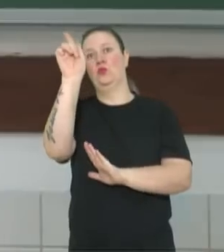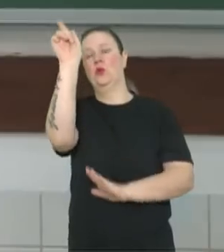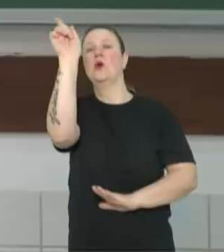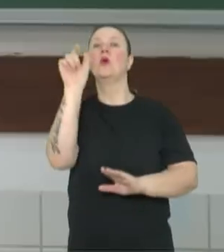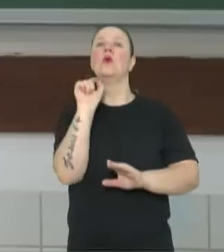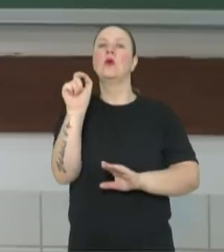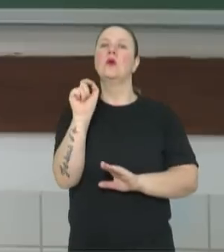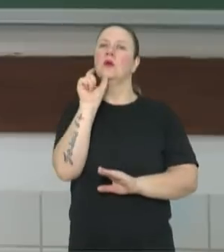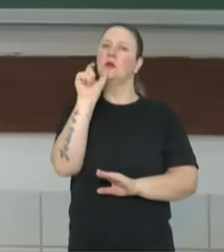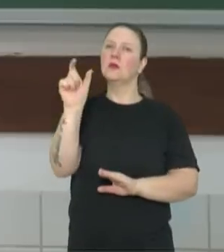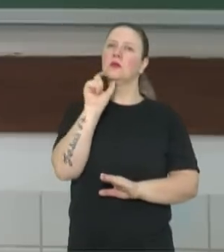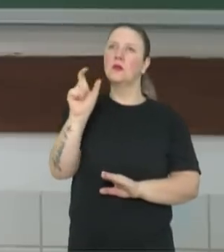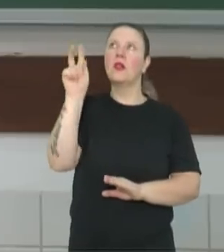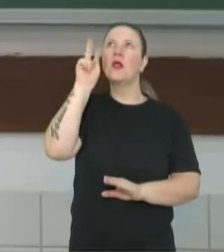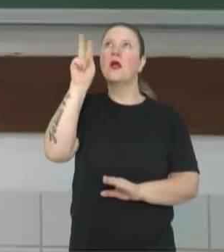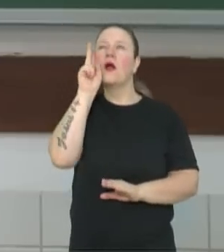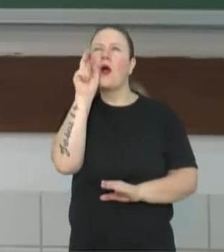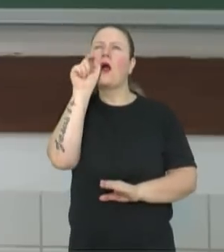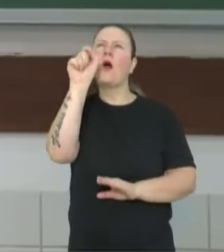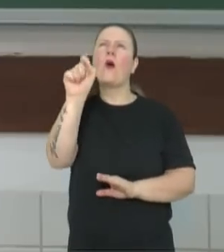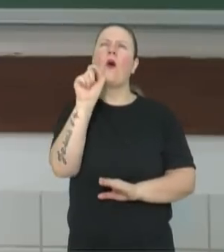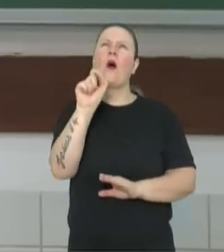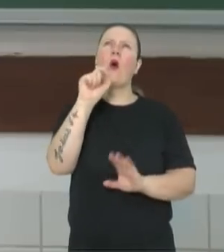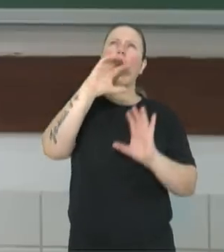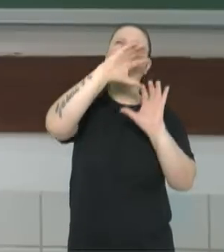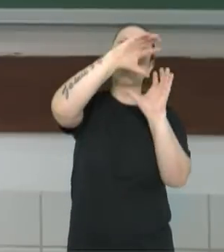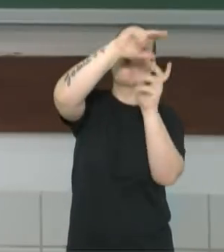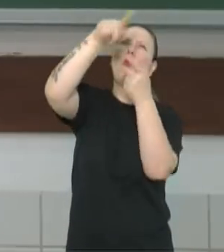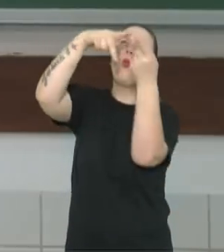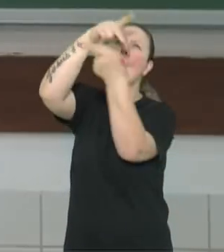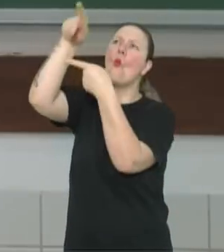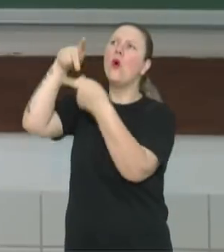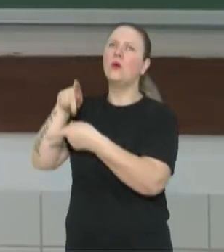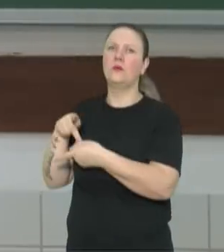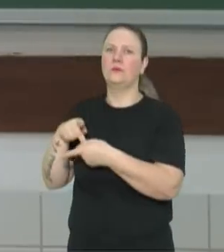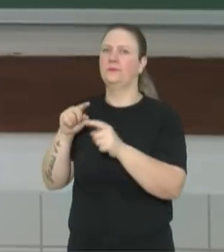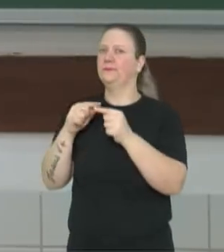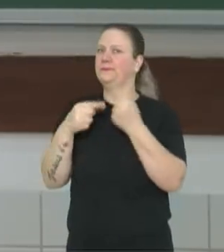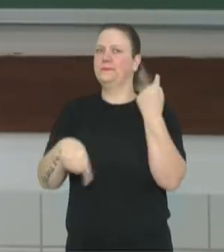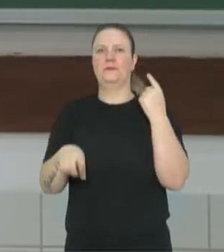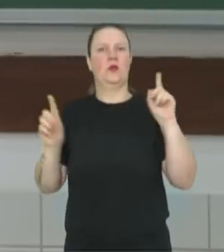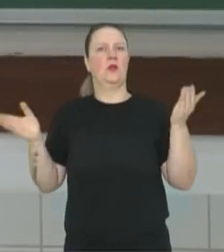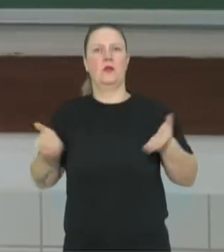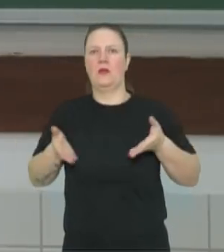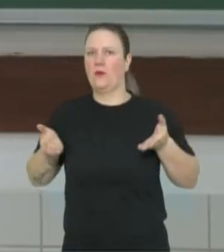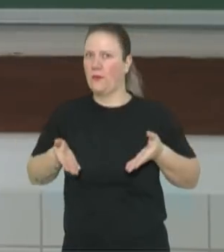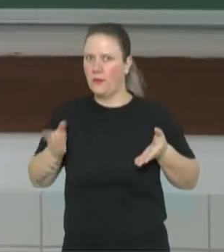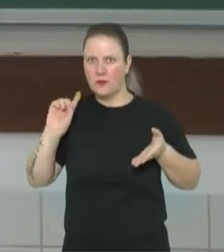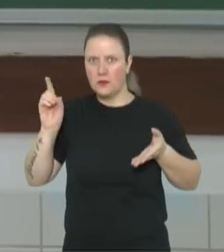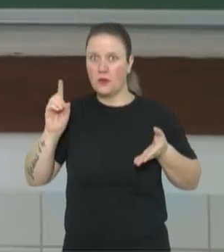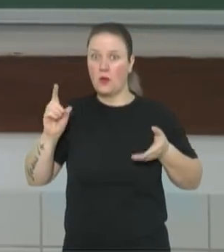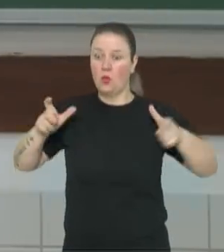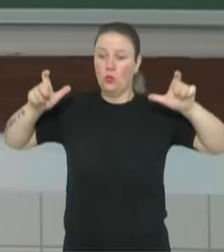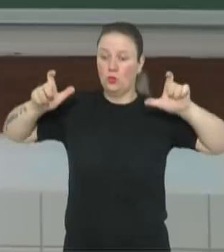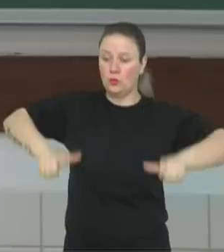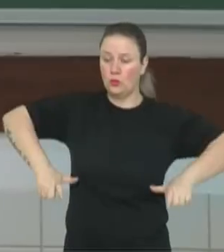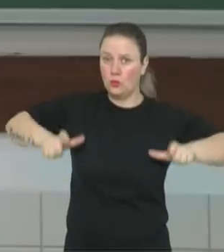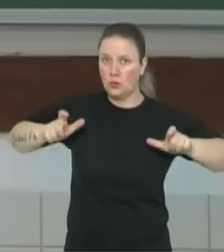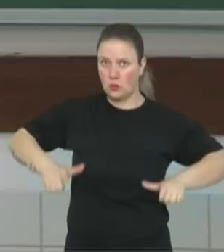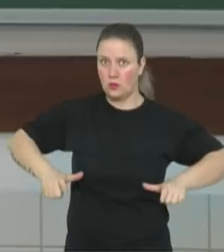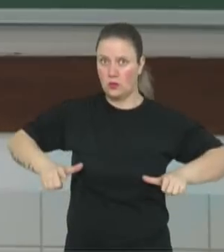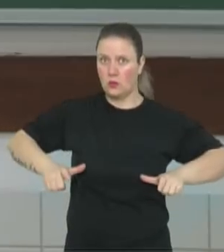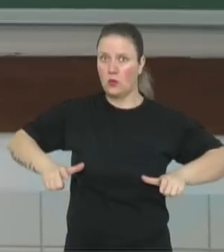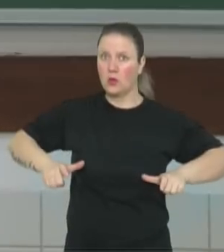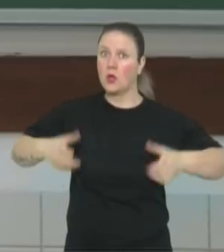vê a palavra space, você remete, né, ao espaço, mas não tem nada a ver nesse caso aqui. Aqui é need some space,